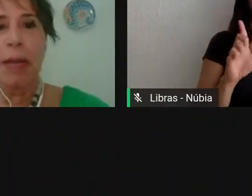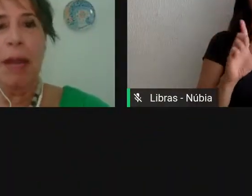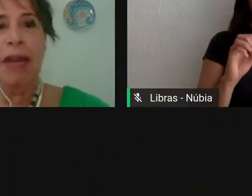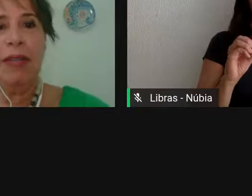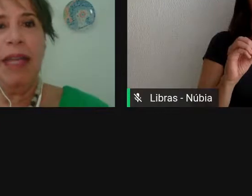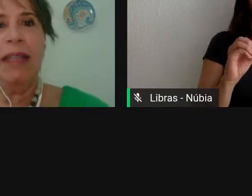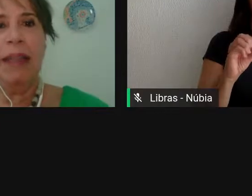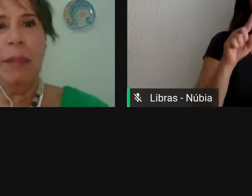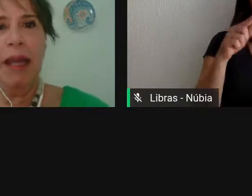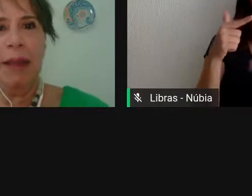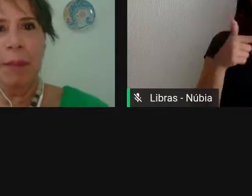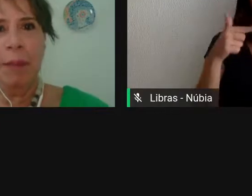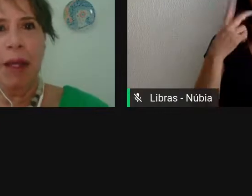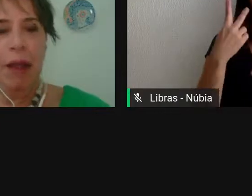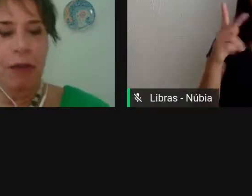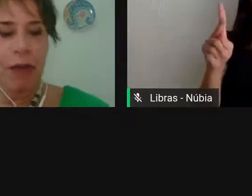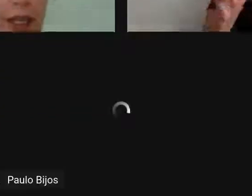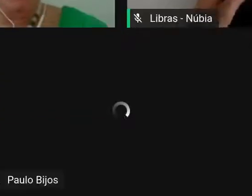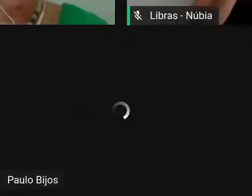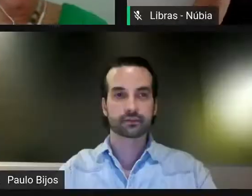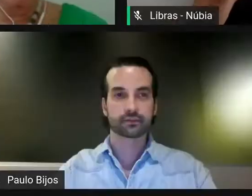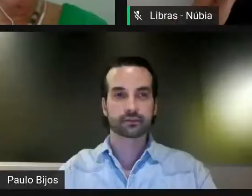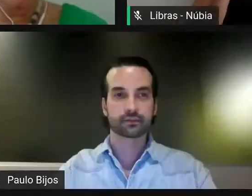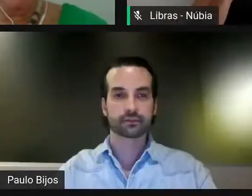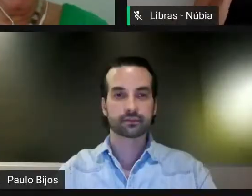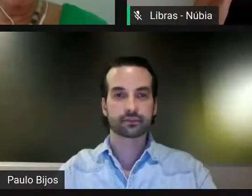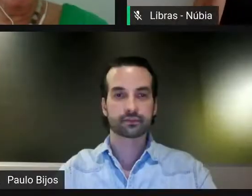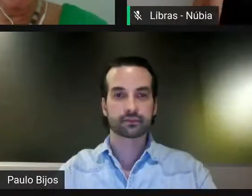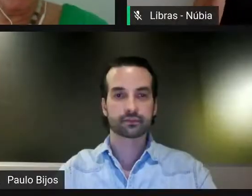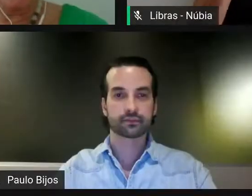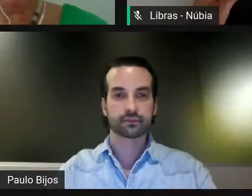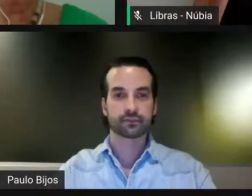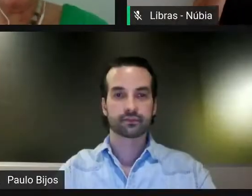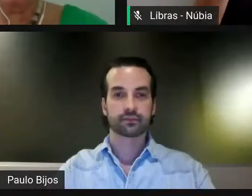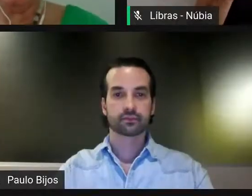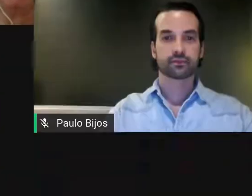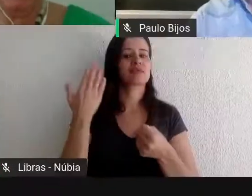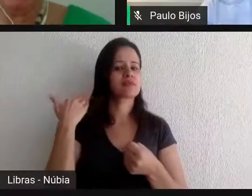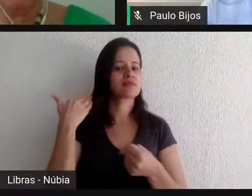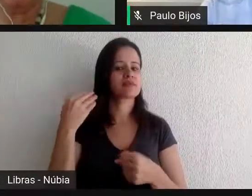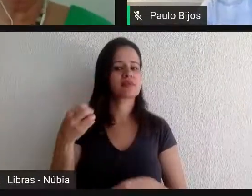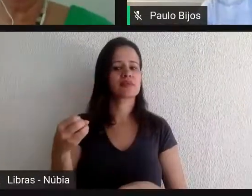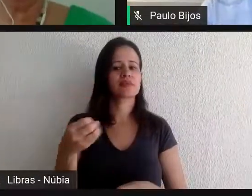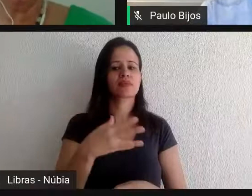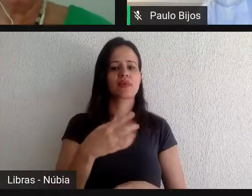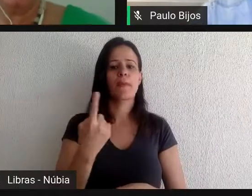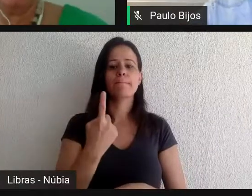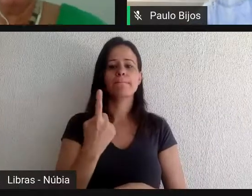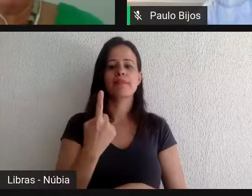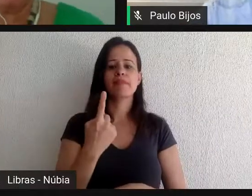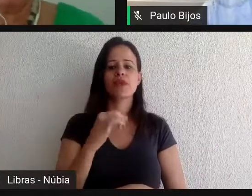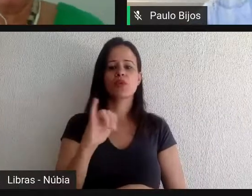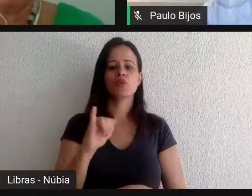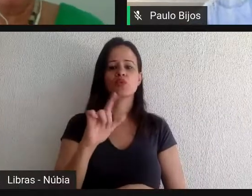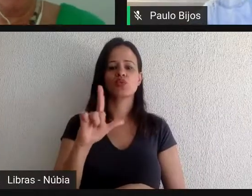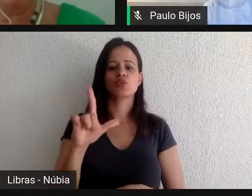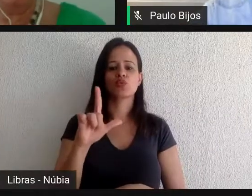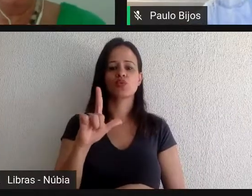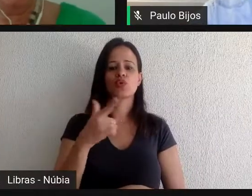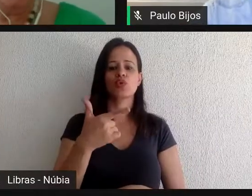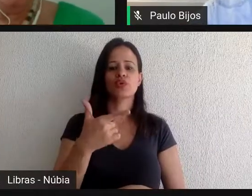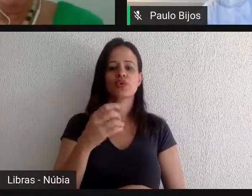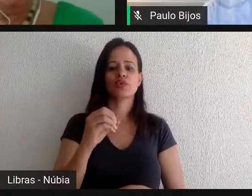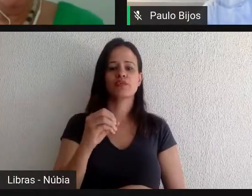O trabalho dele também foi defendido recentemente, em 1º de junho de 2020. Oi,